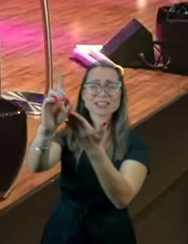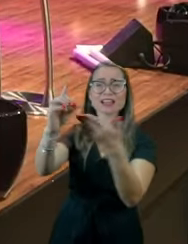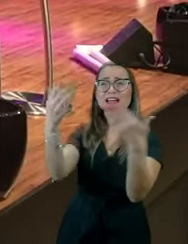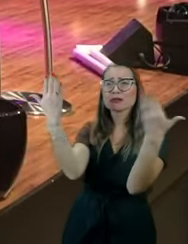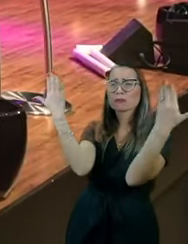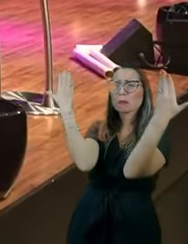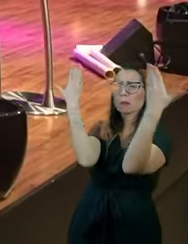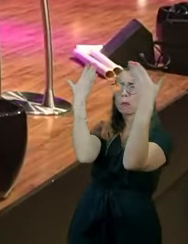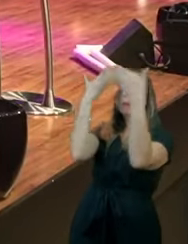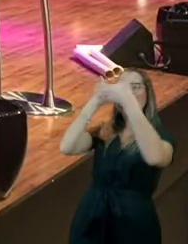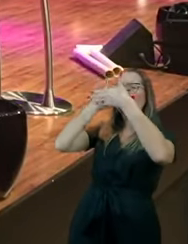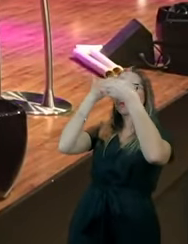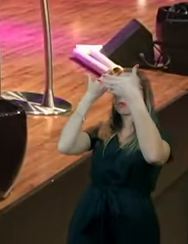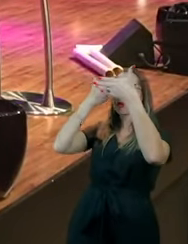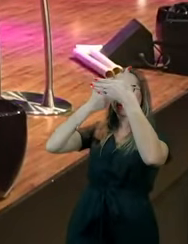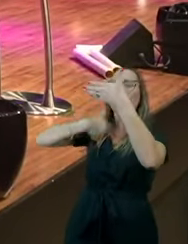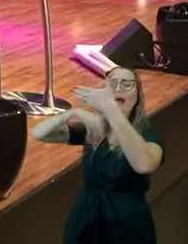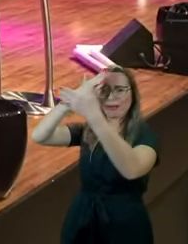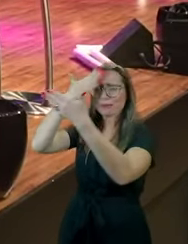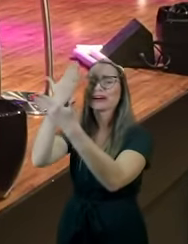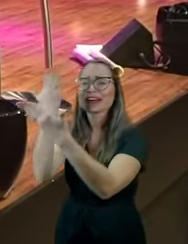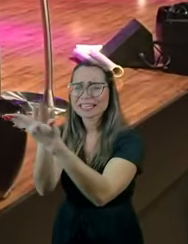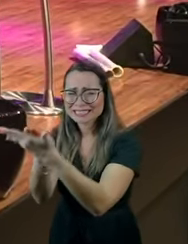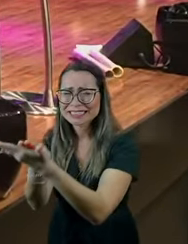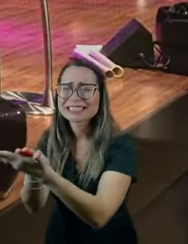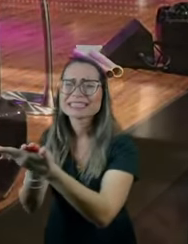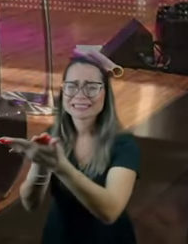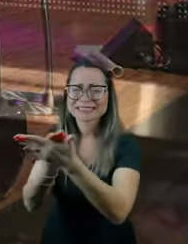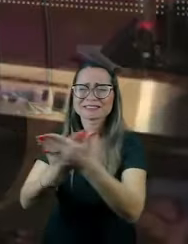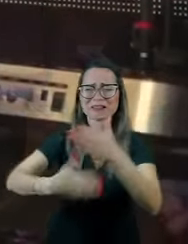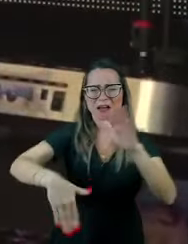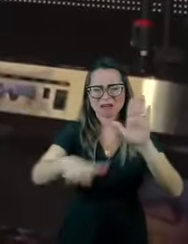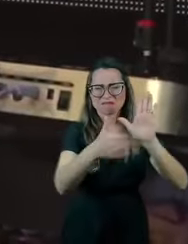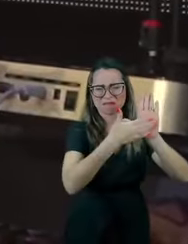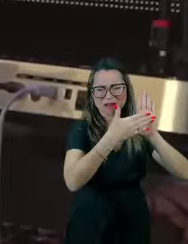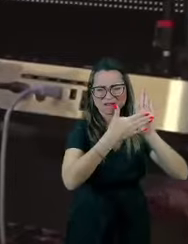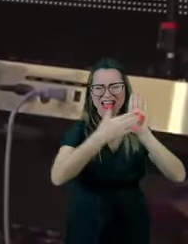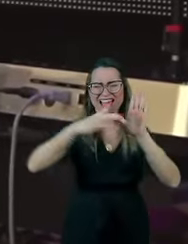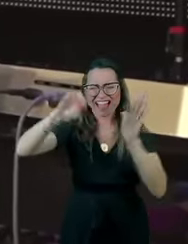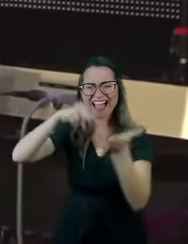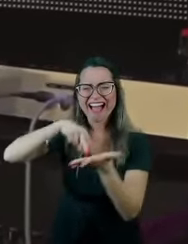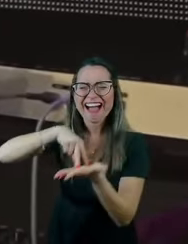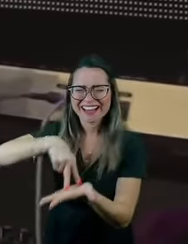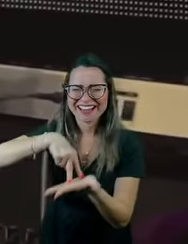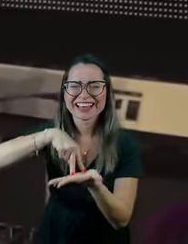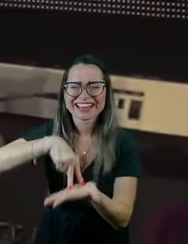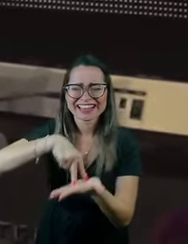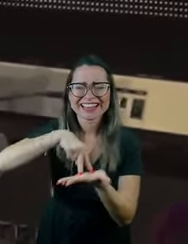Promessa está aqui.